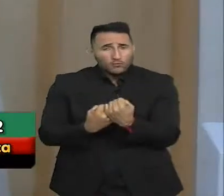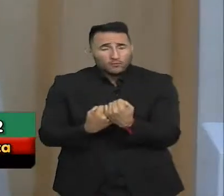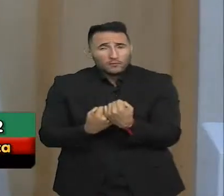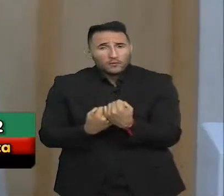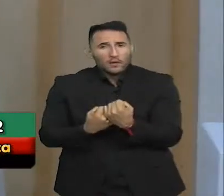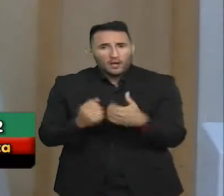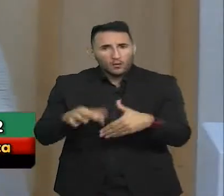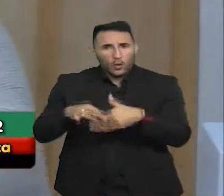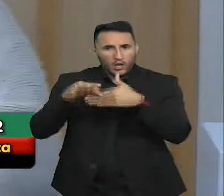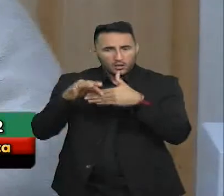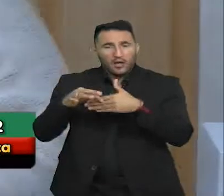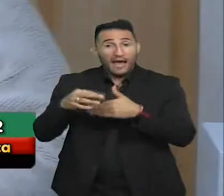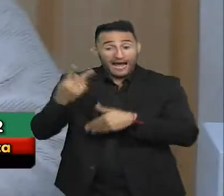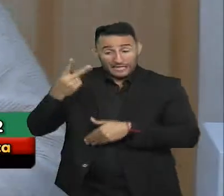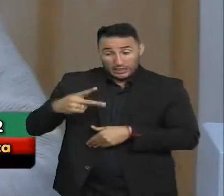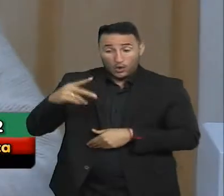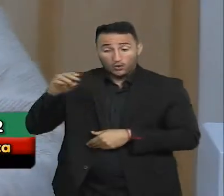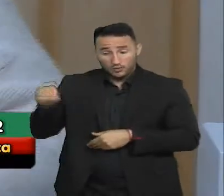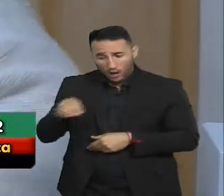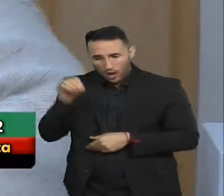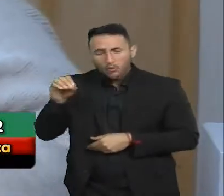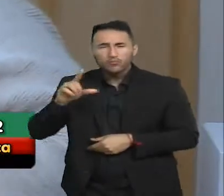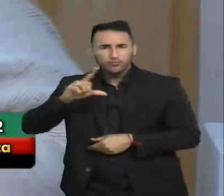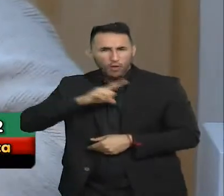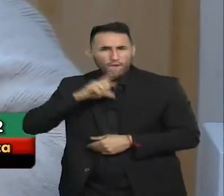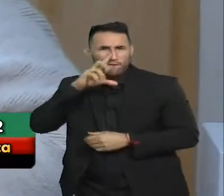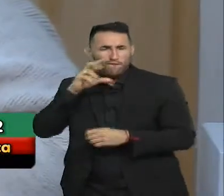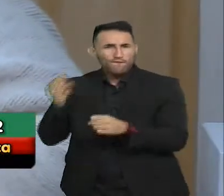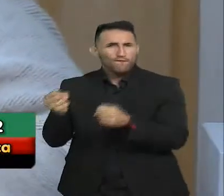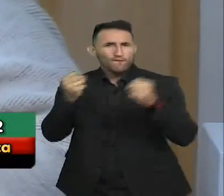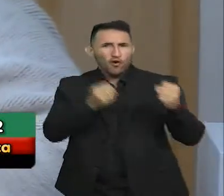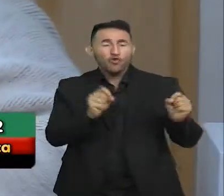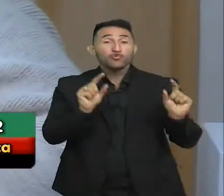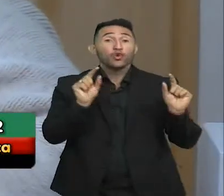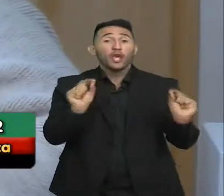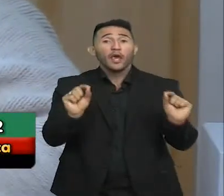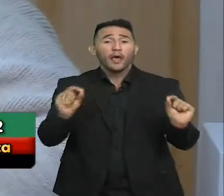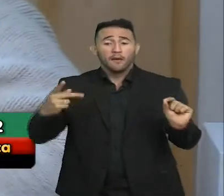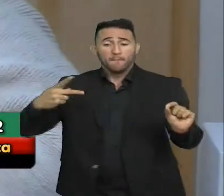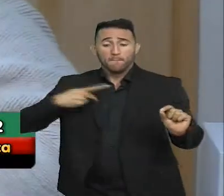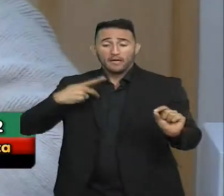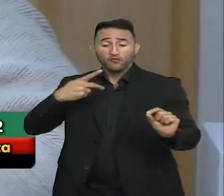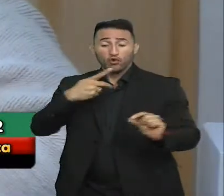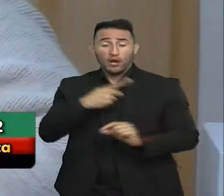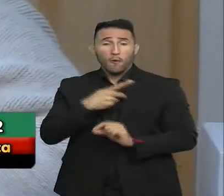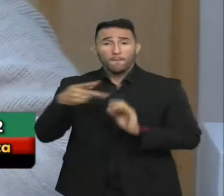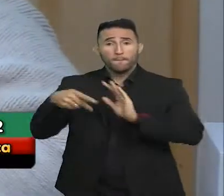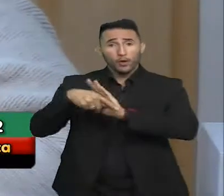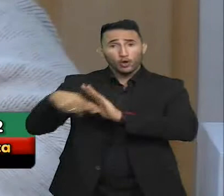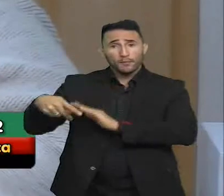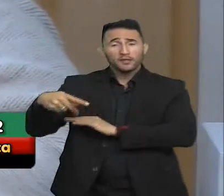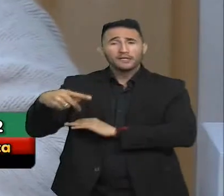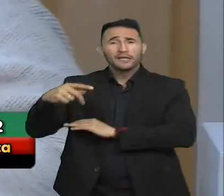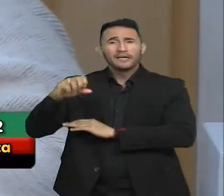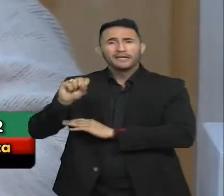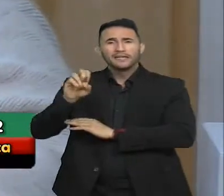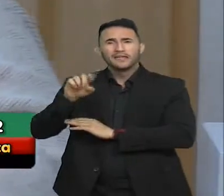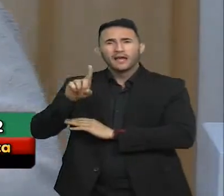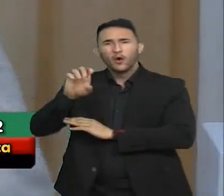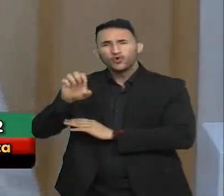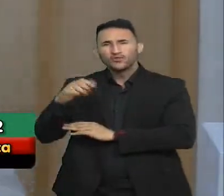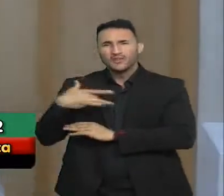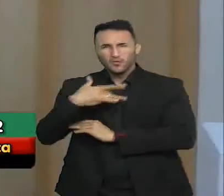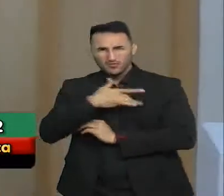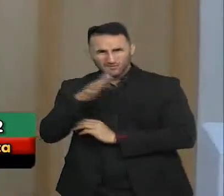exemplo, em Osasco, nós temos muito forte, né, padre Beto, a Pastoral da Saúde. Esqueci o nome do padre que